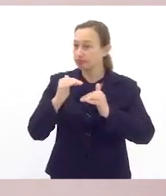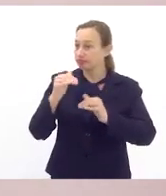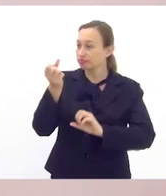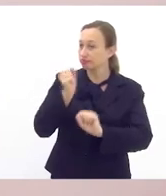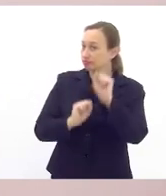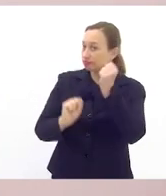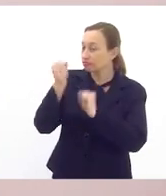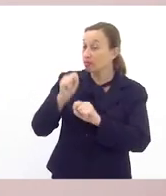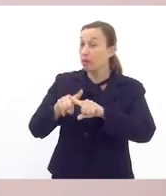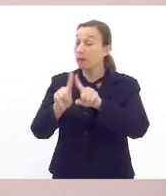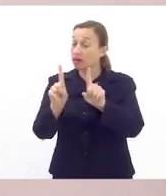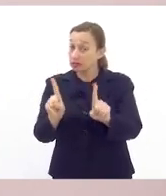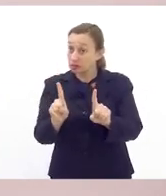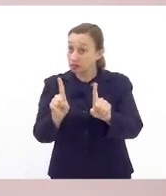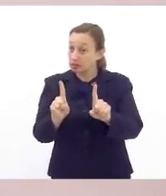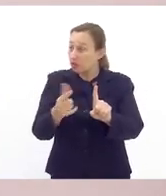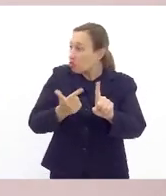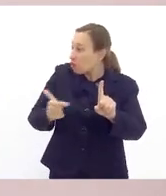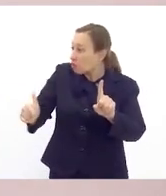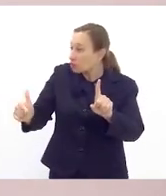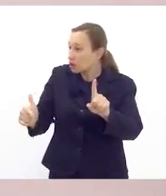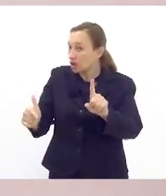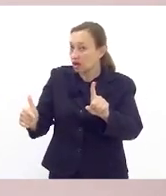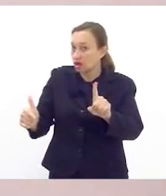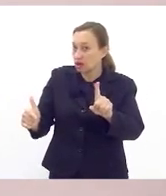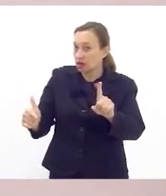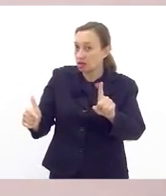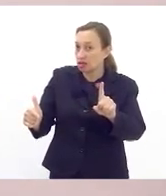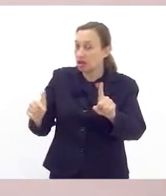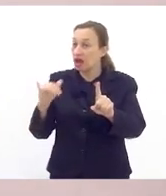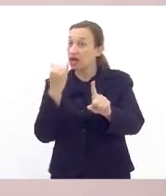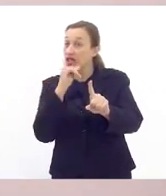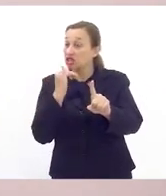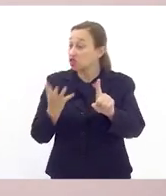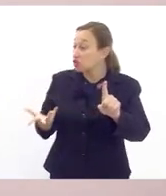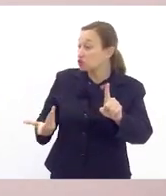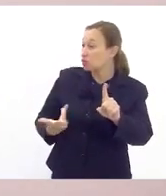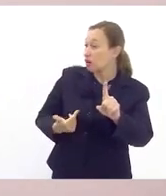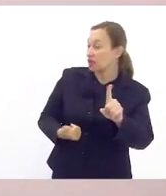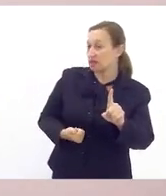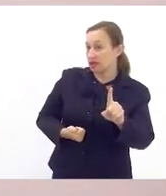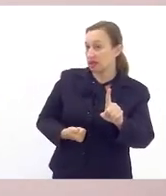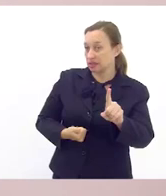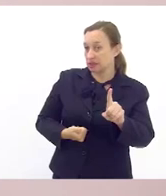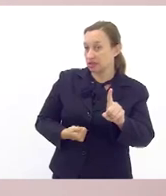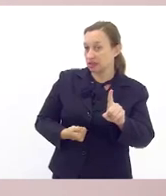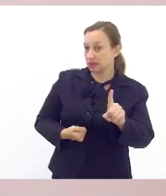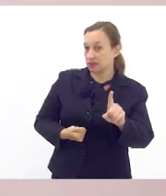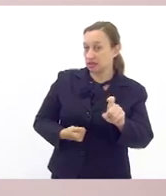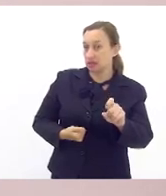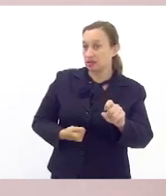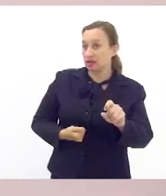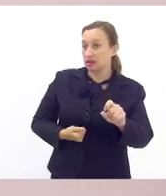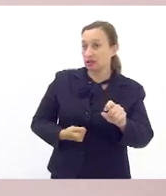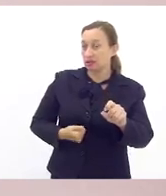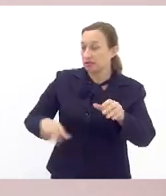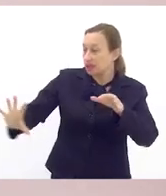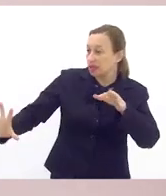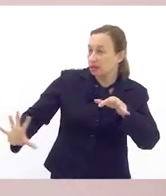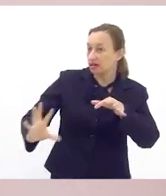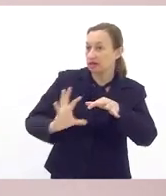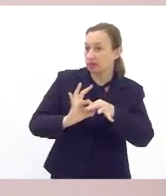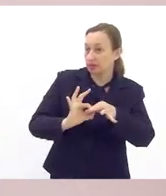Porém não tem ainda o atendimento específico e né ideal para agregar